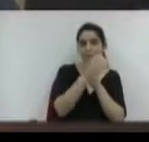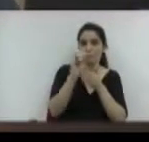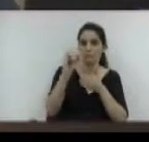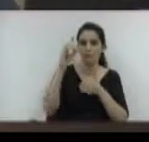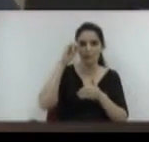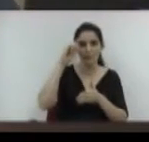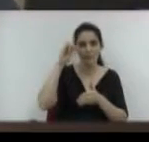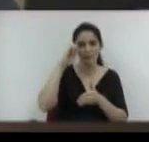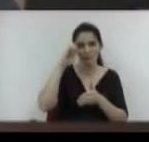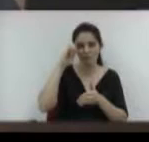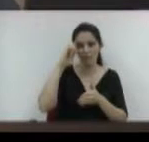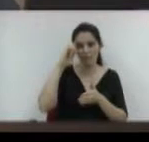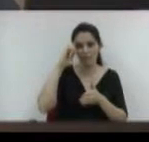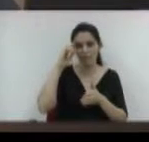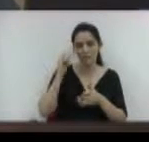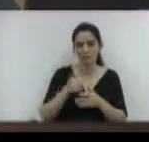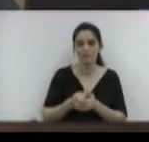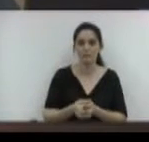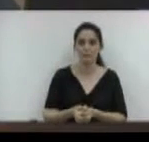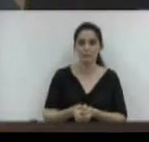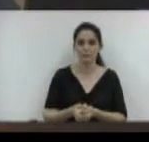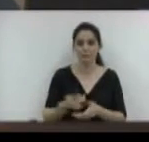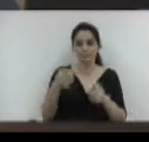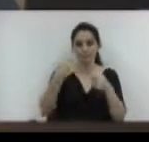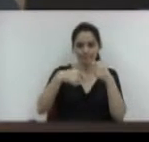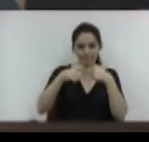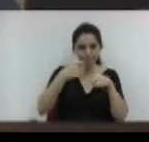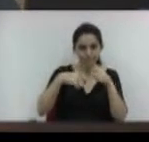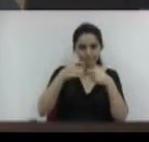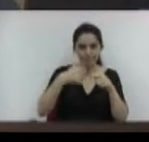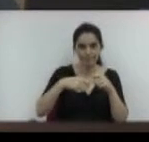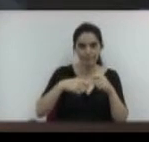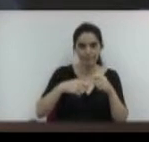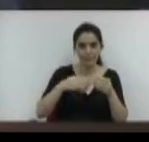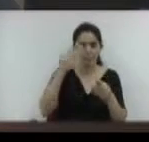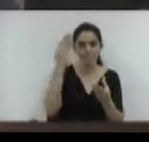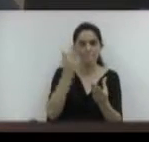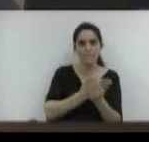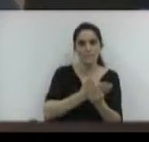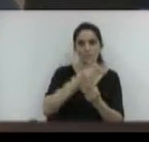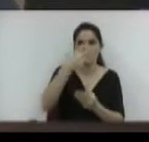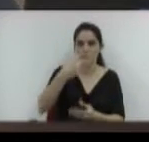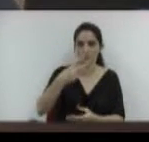inquérito administrativo, outro processo número